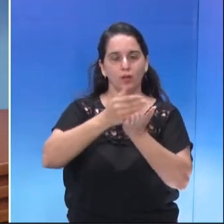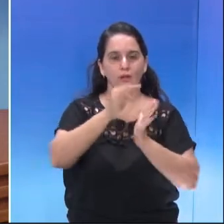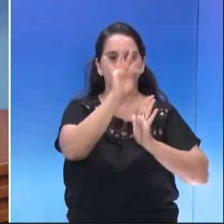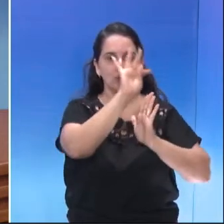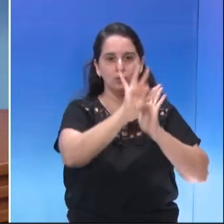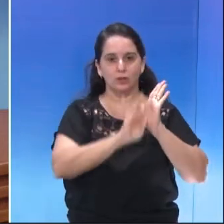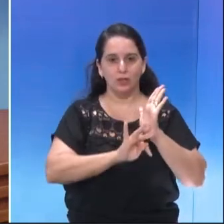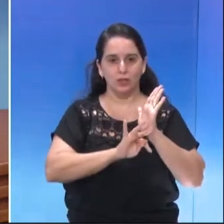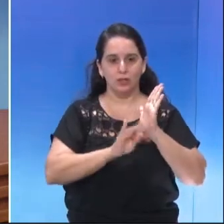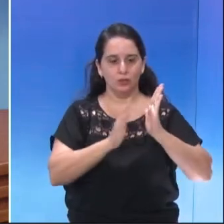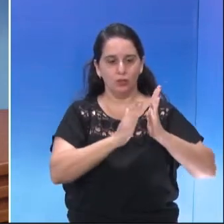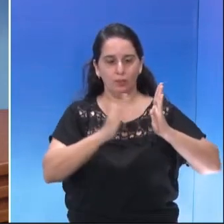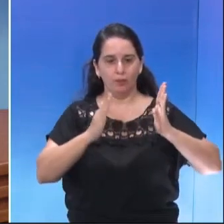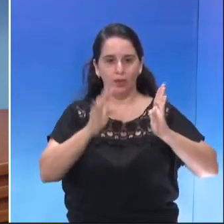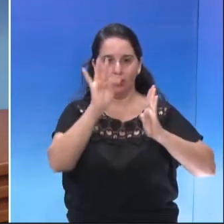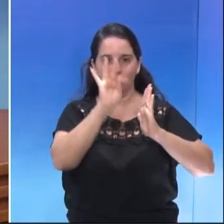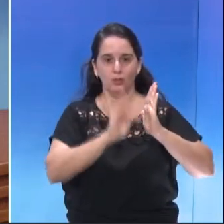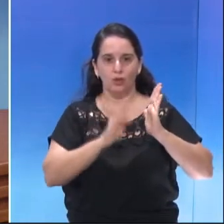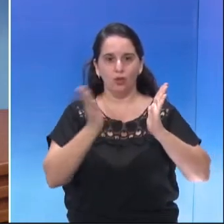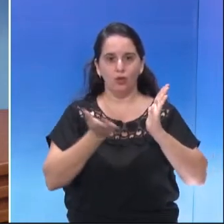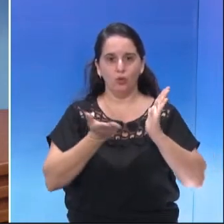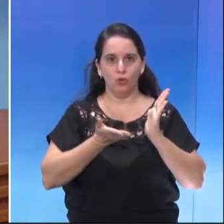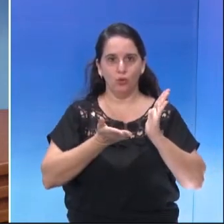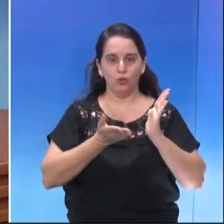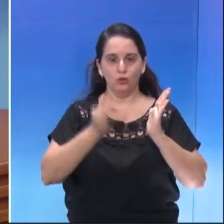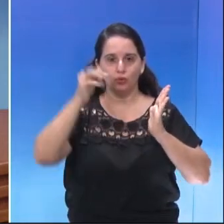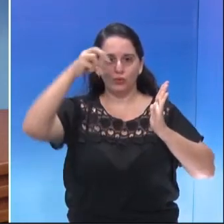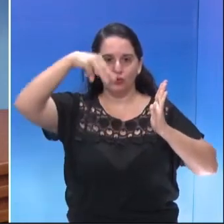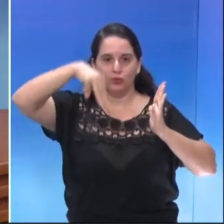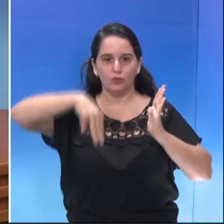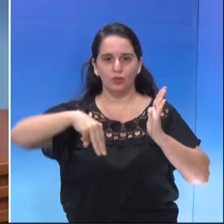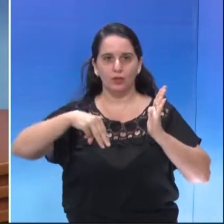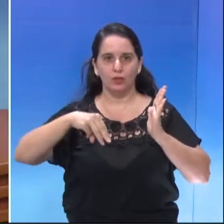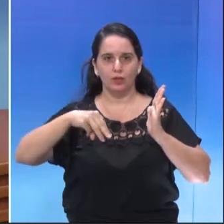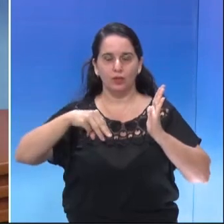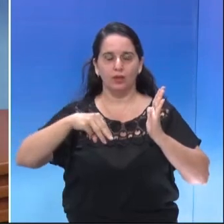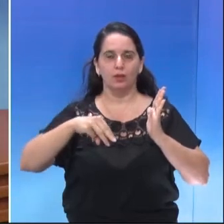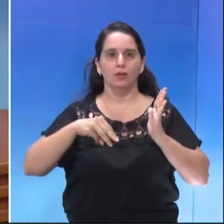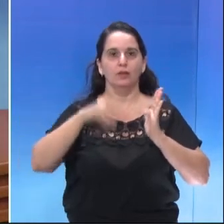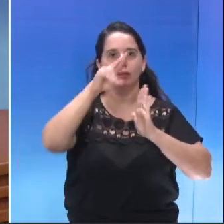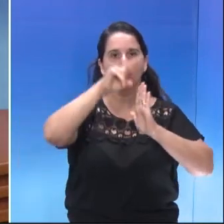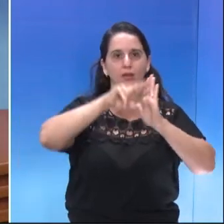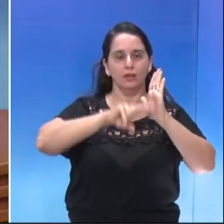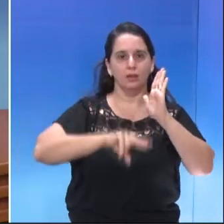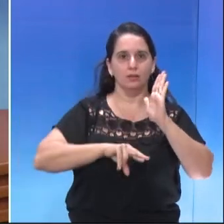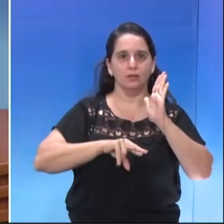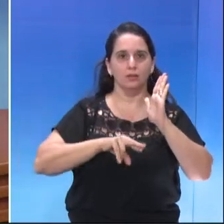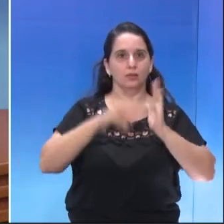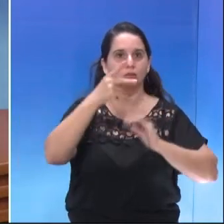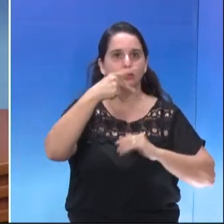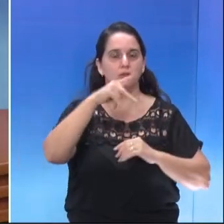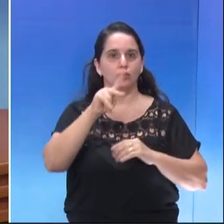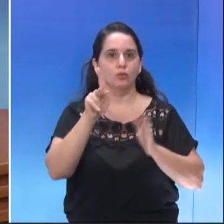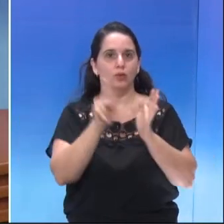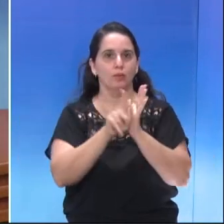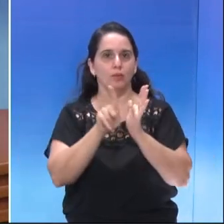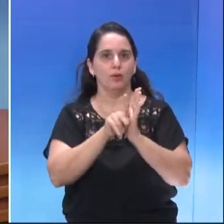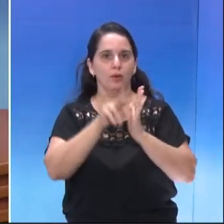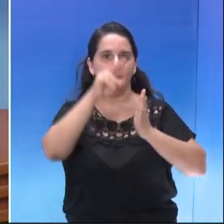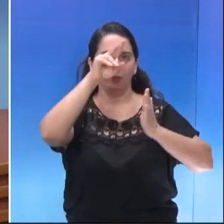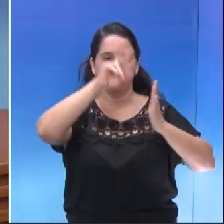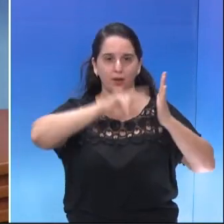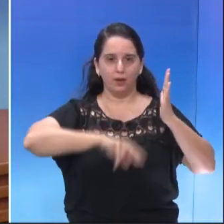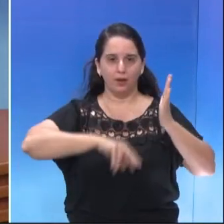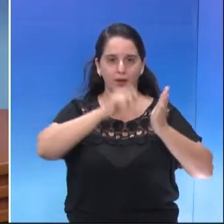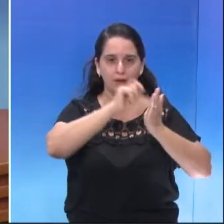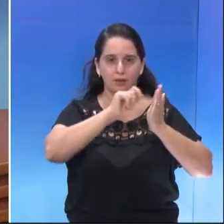vamos caminhar, nós vamos progredir para o final da nossa redação. Na verdade, o final da sua redação. O nosso